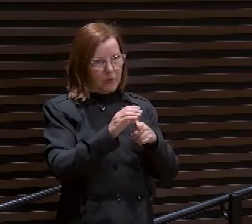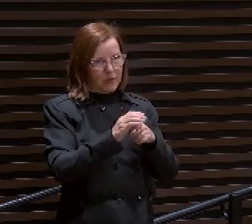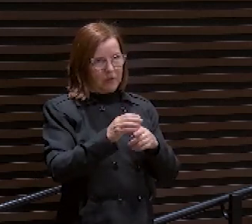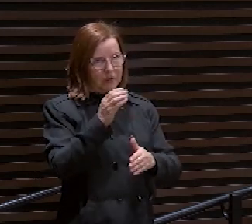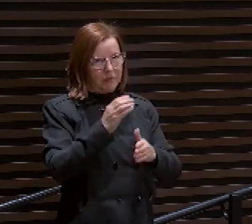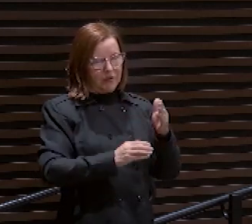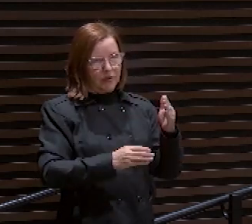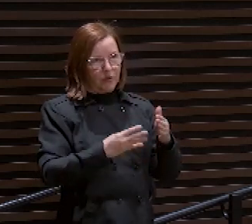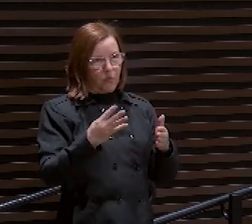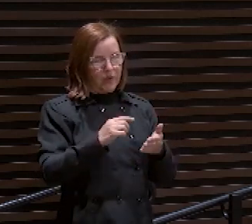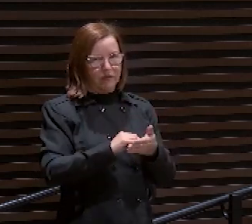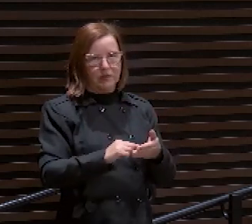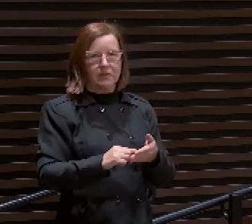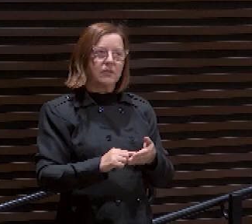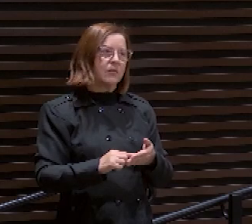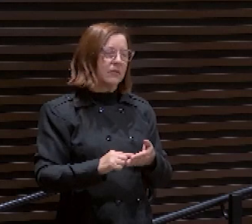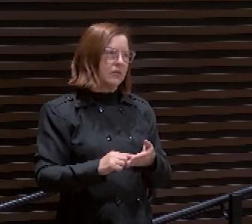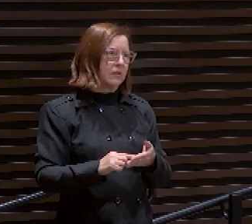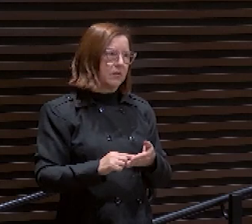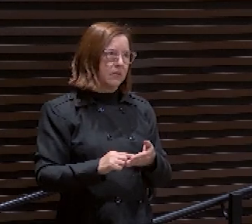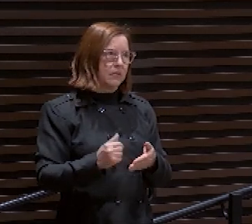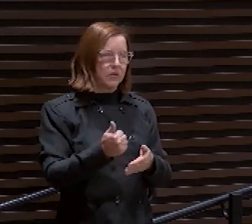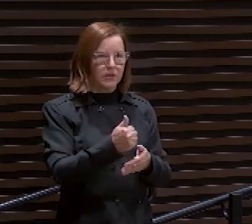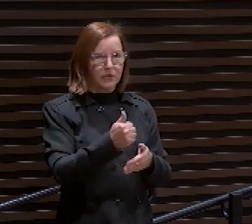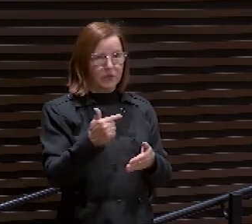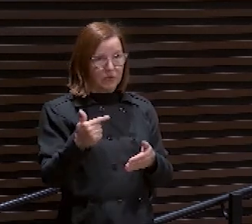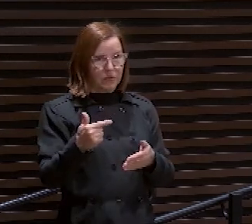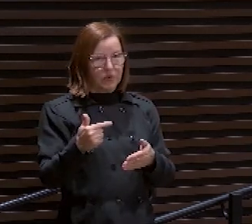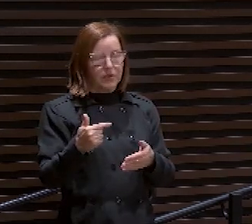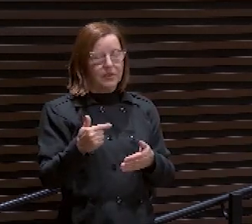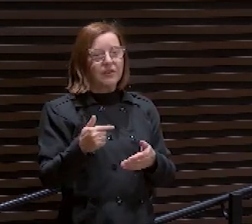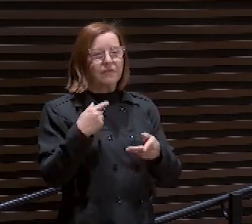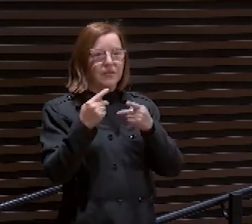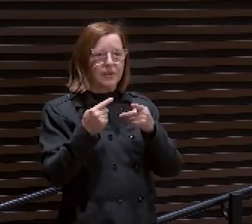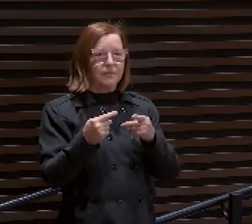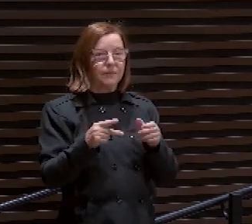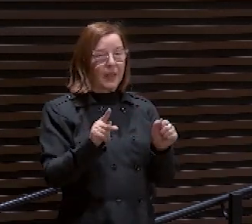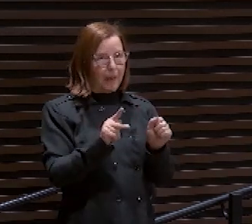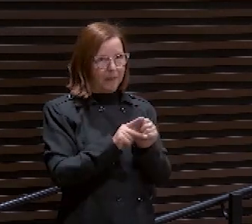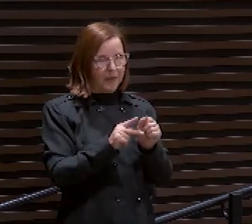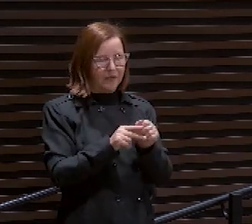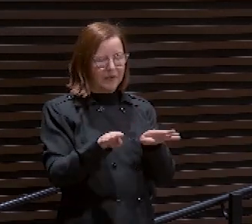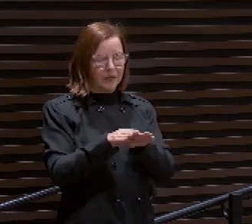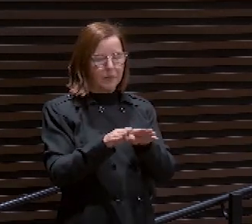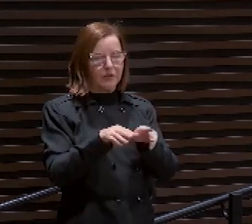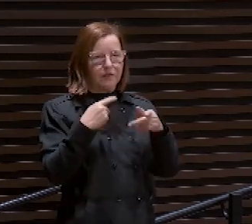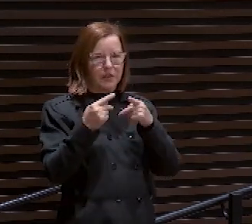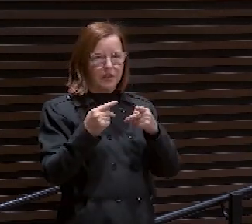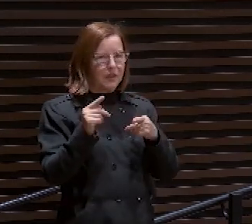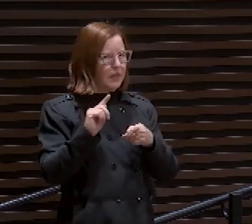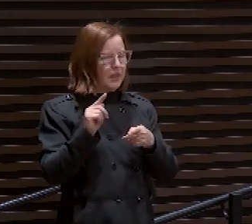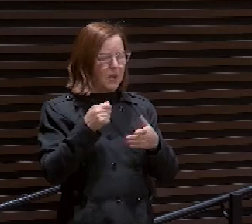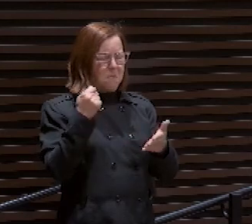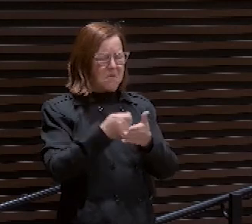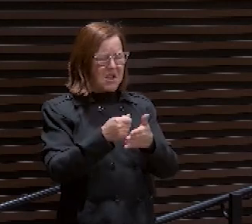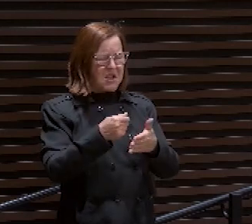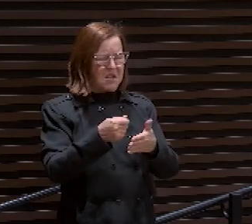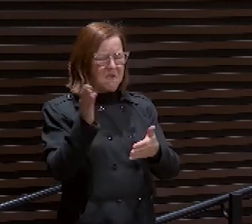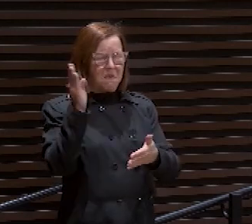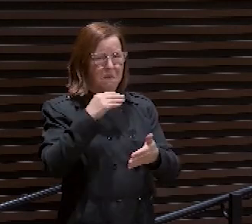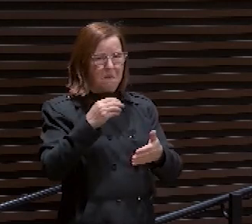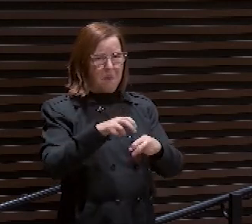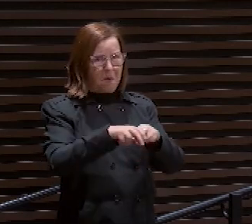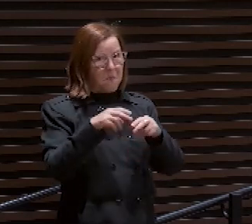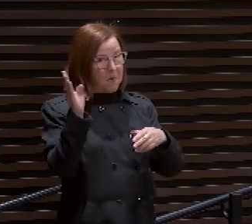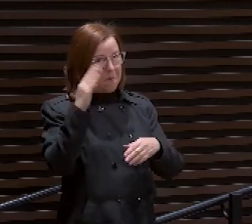13, só vou citar. O apóstolo Pedro, ele também diz, não pagando mal por mal, nem injúria por injúria, antes,